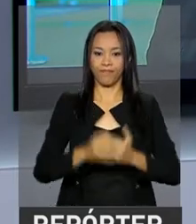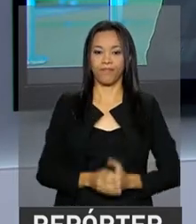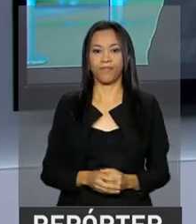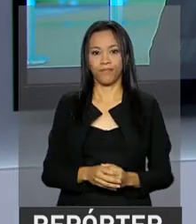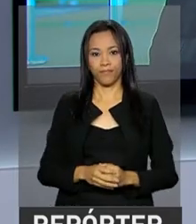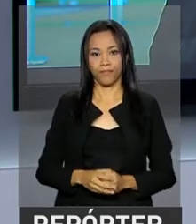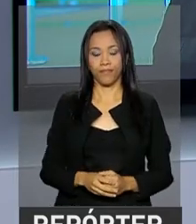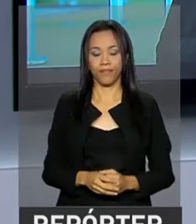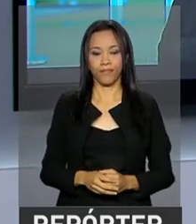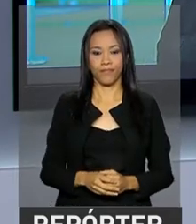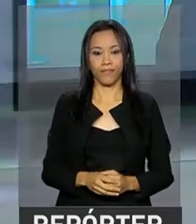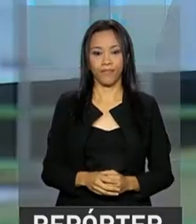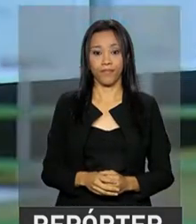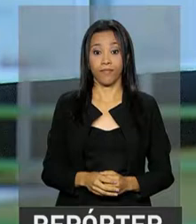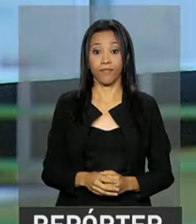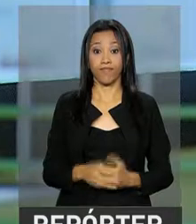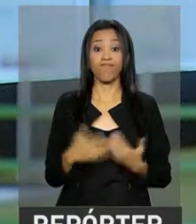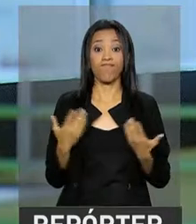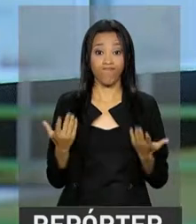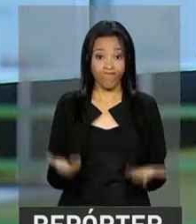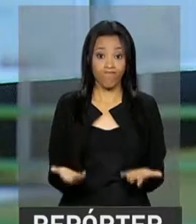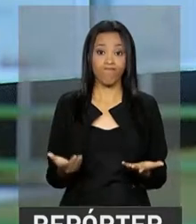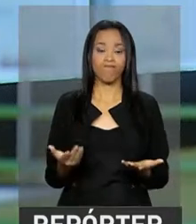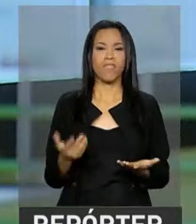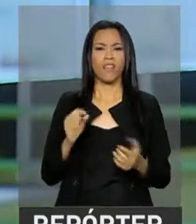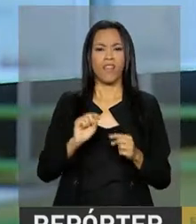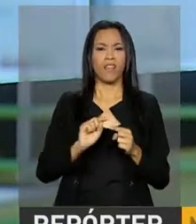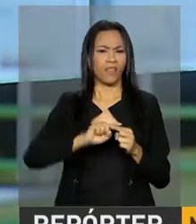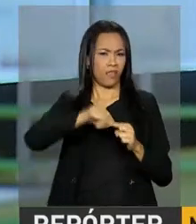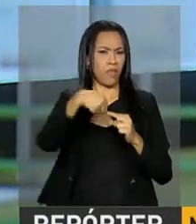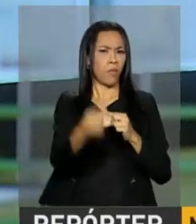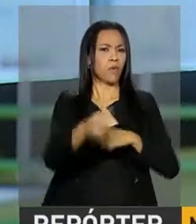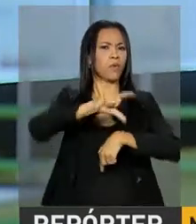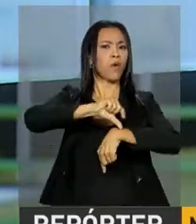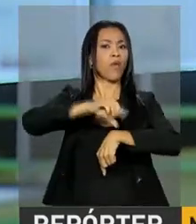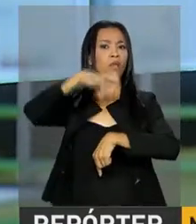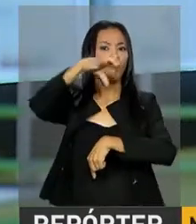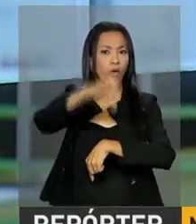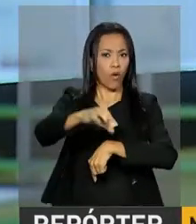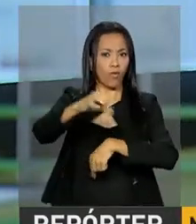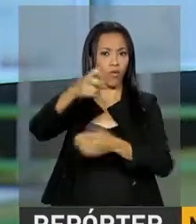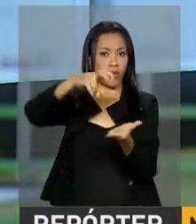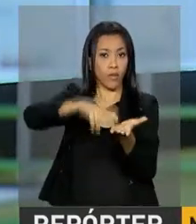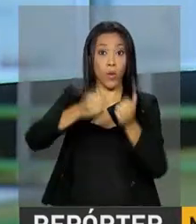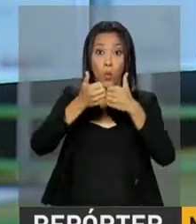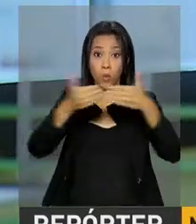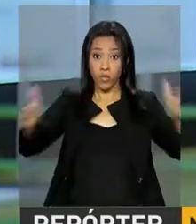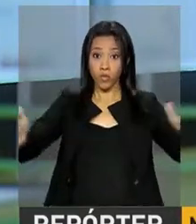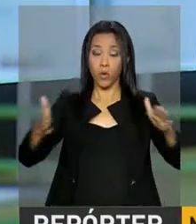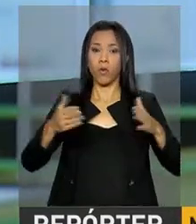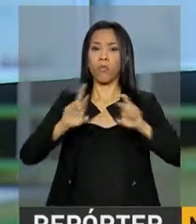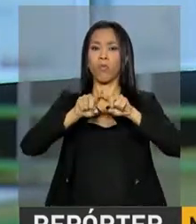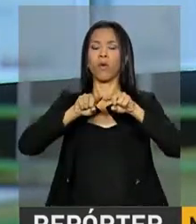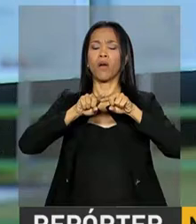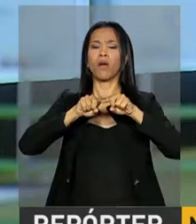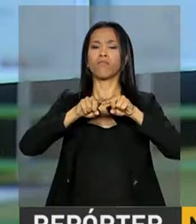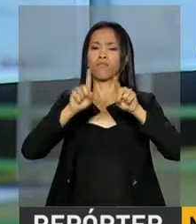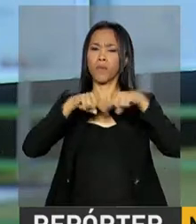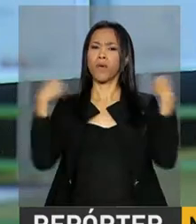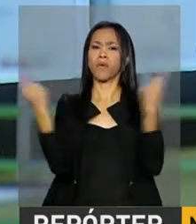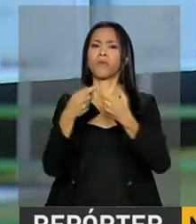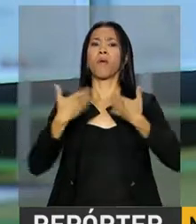todos olha leandro logo depois das 9 horas da manhã começou uma audiência pública na comissão de assuntos